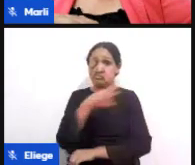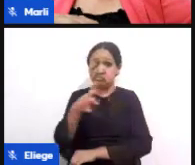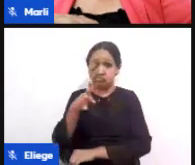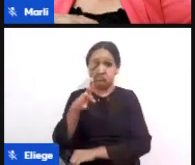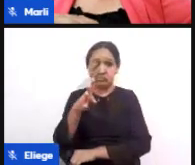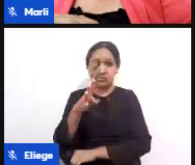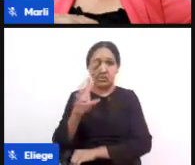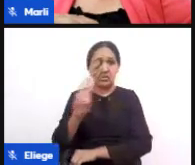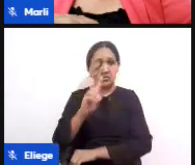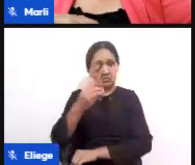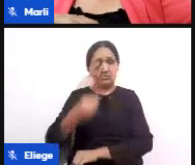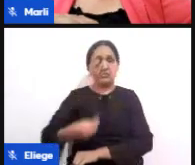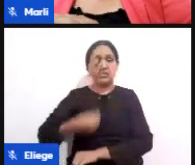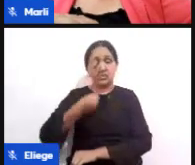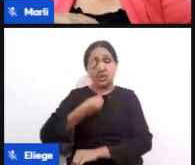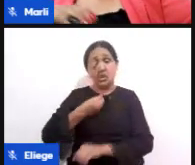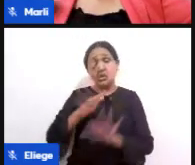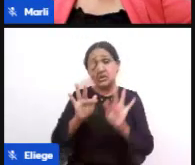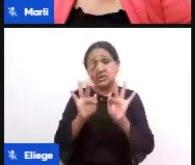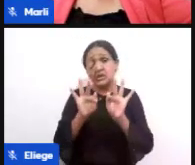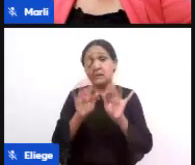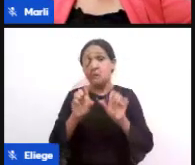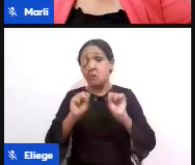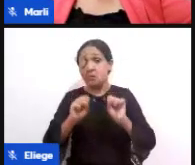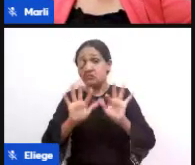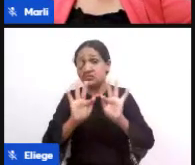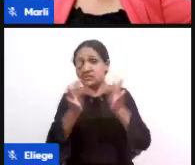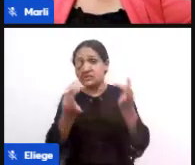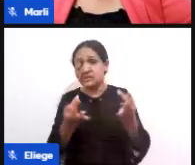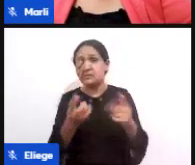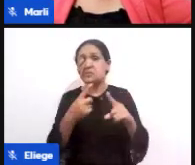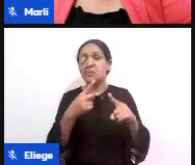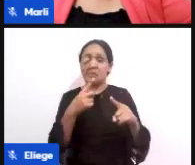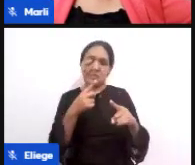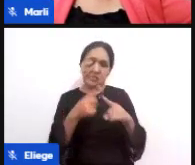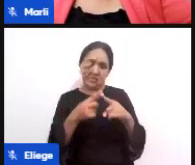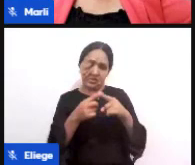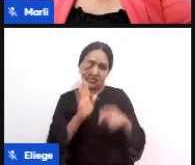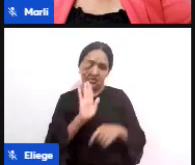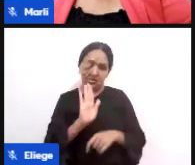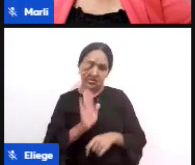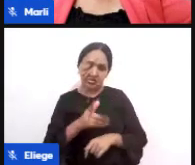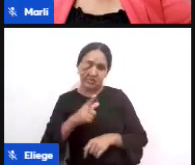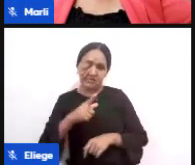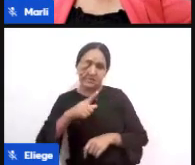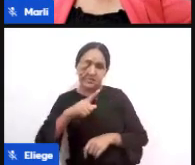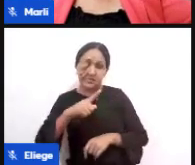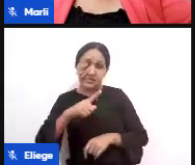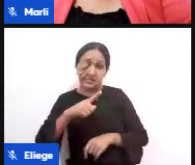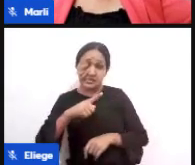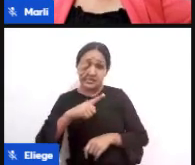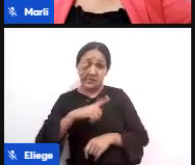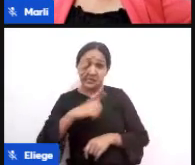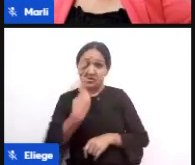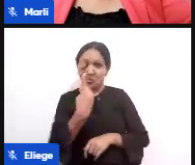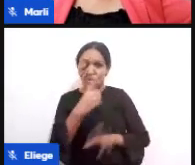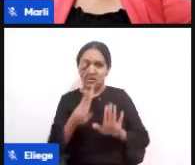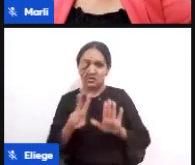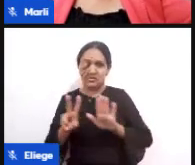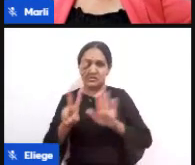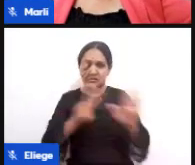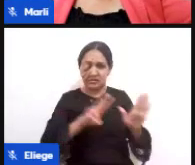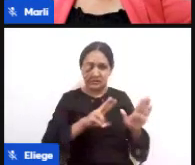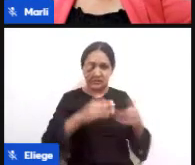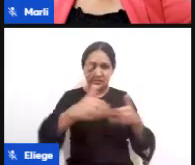simples, por ele já ter um encaminhamento já, porque ele já passou uma semana em sala de aula.